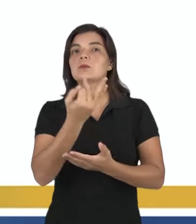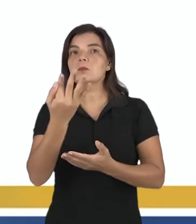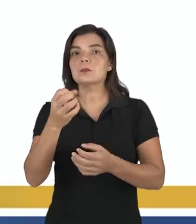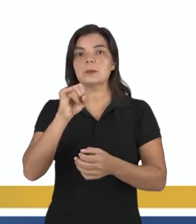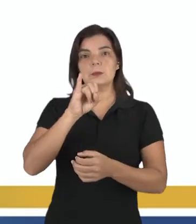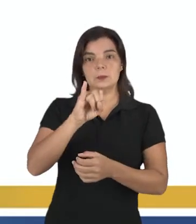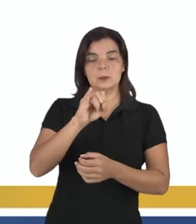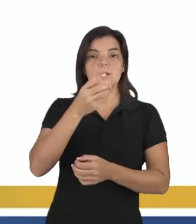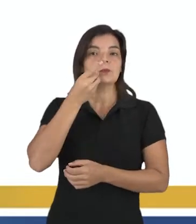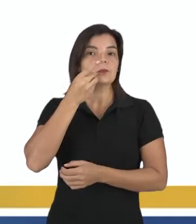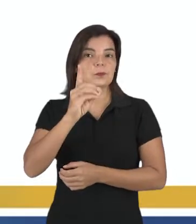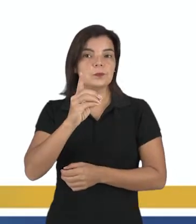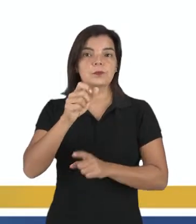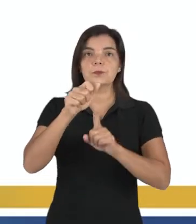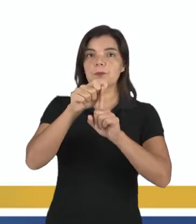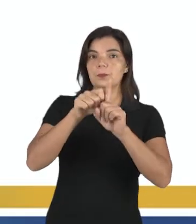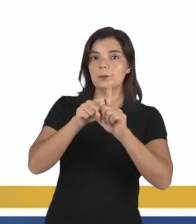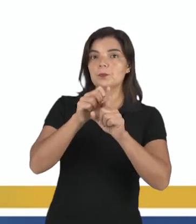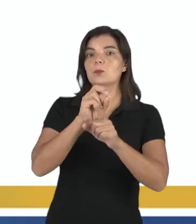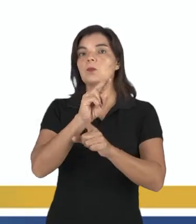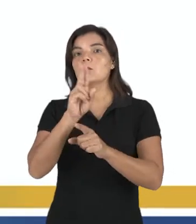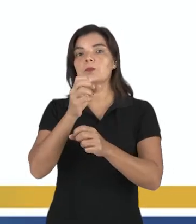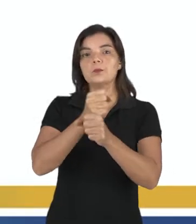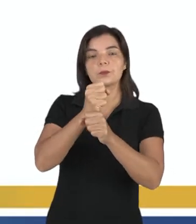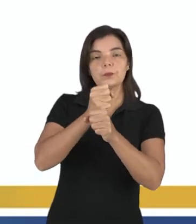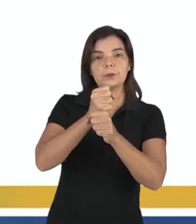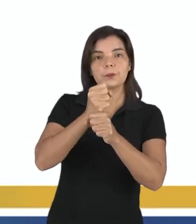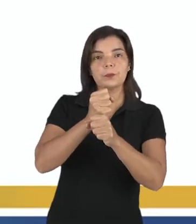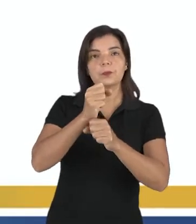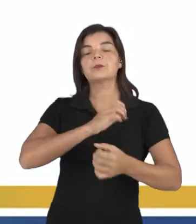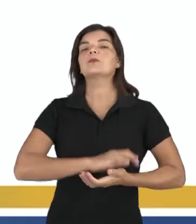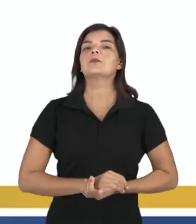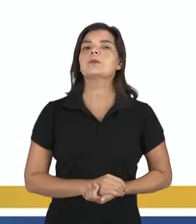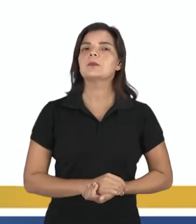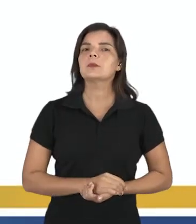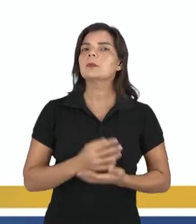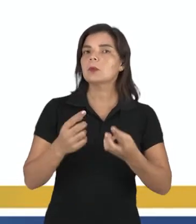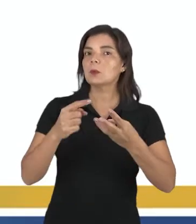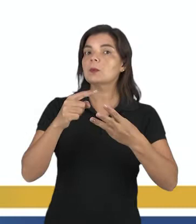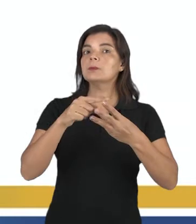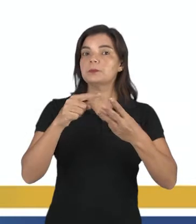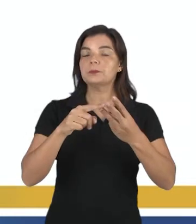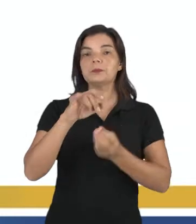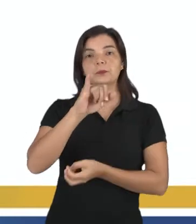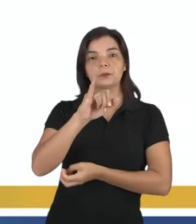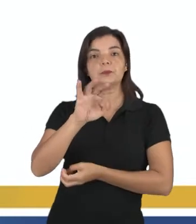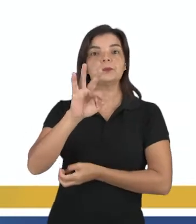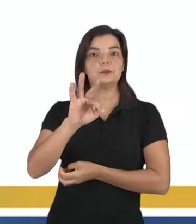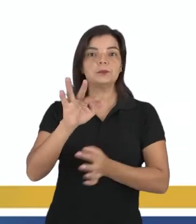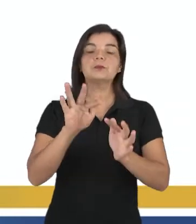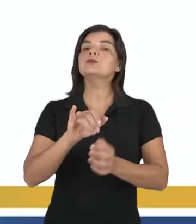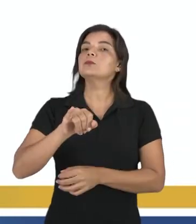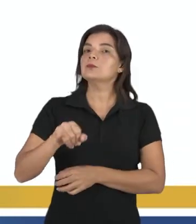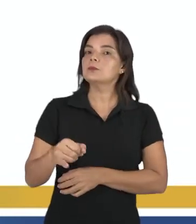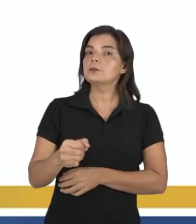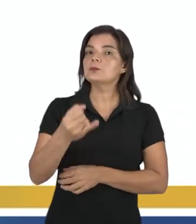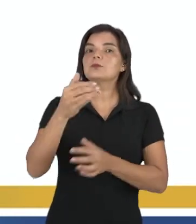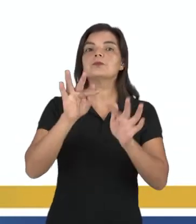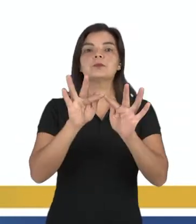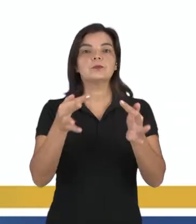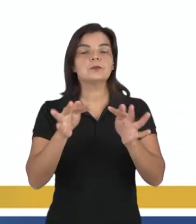ele vem, se é em dia, se é em mês ou em ano, para esses dois termos do juros simples. Tudo